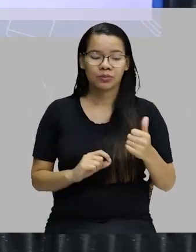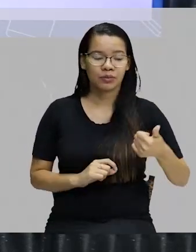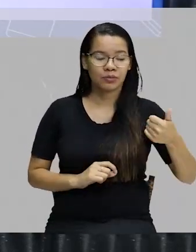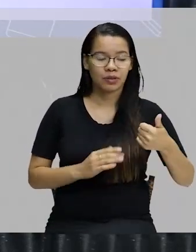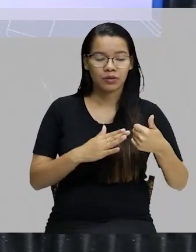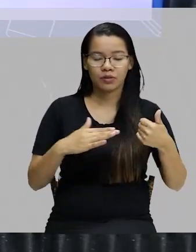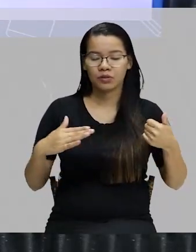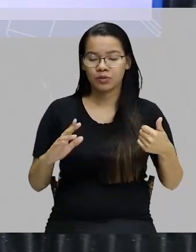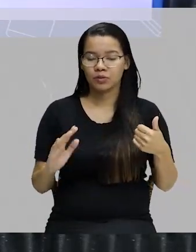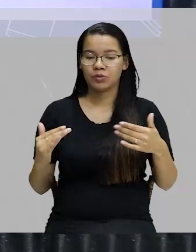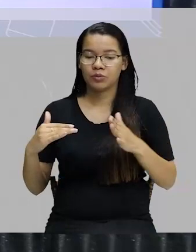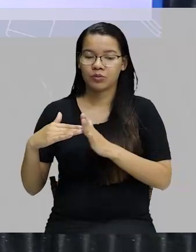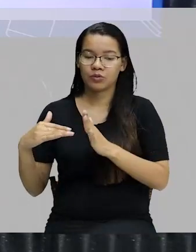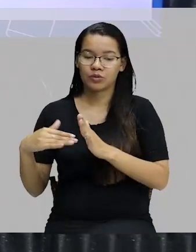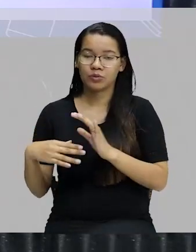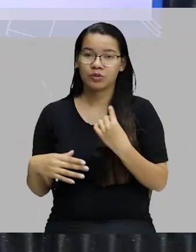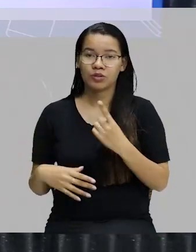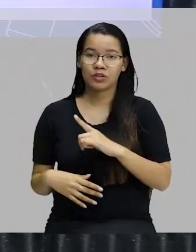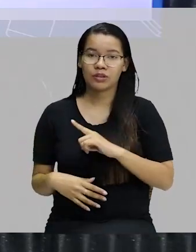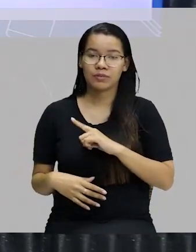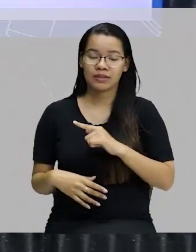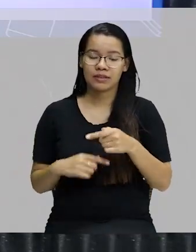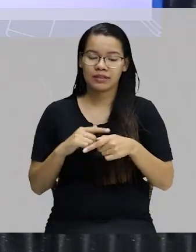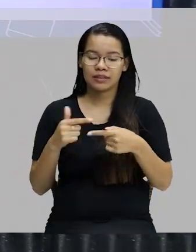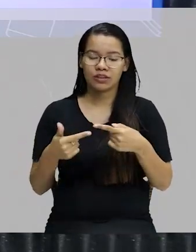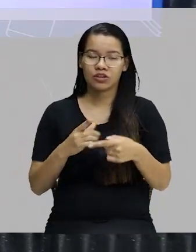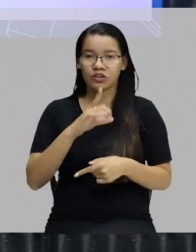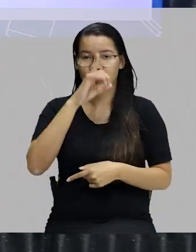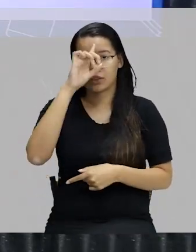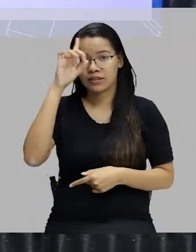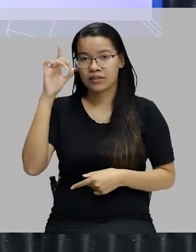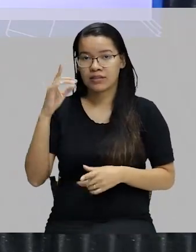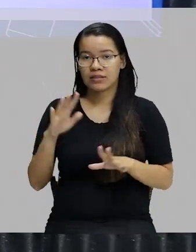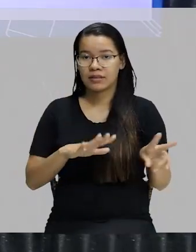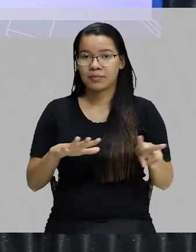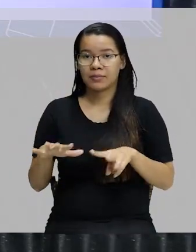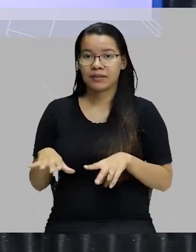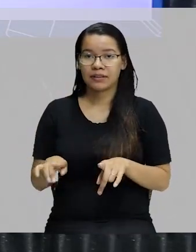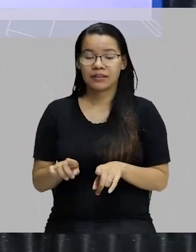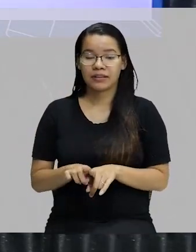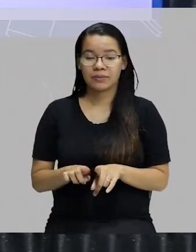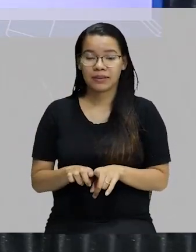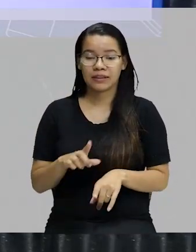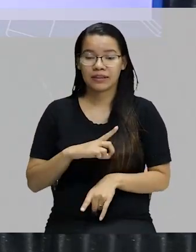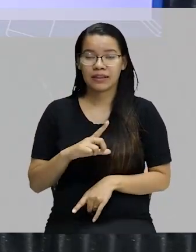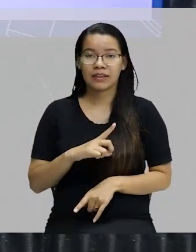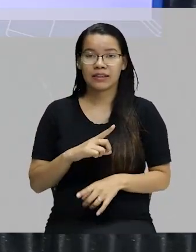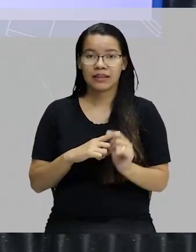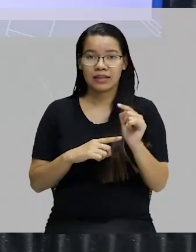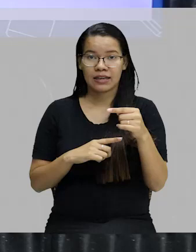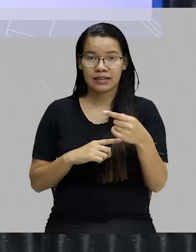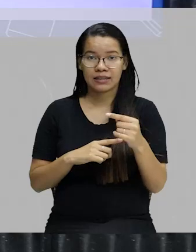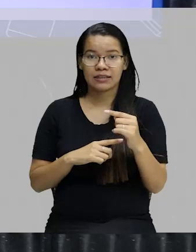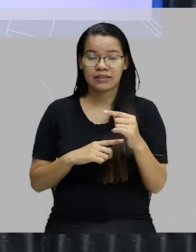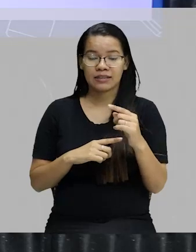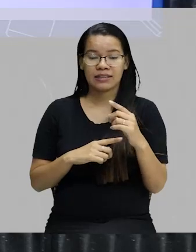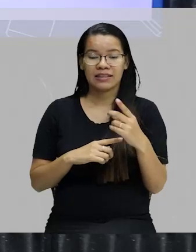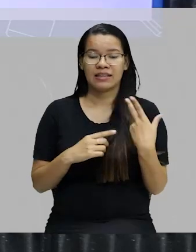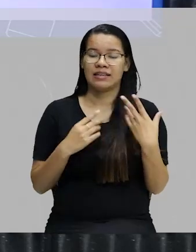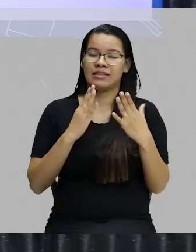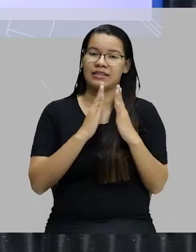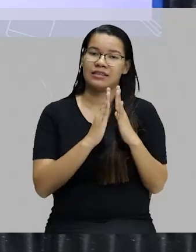último elemento. No caso, temos um total de 7, né, dias na semana. Temos também aqui essa sequência. Perceba que,